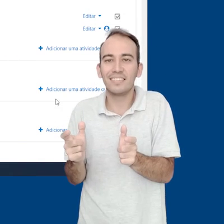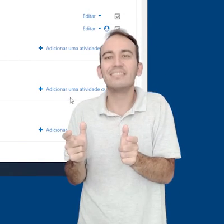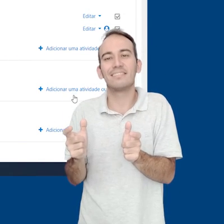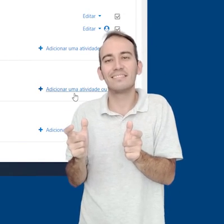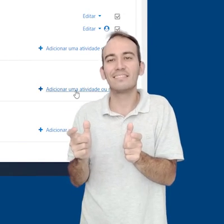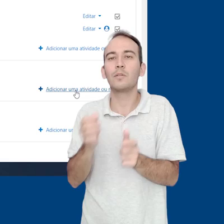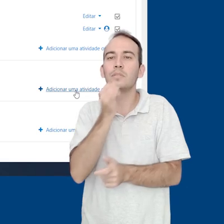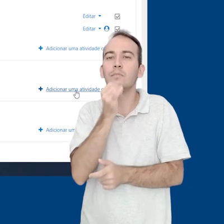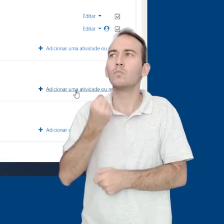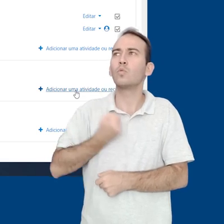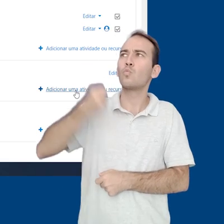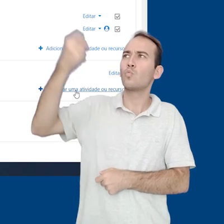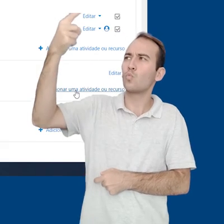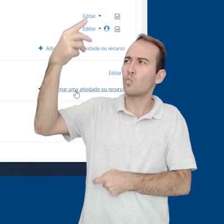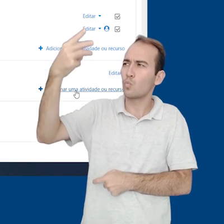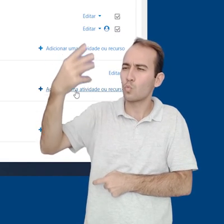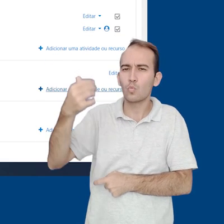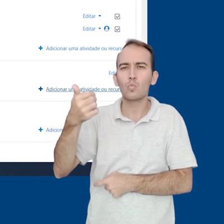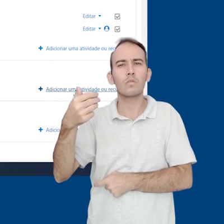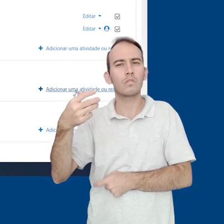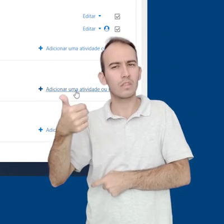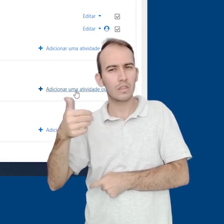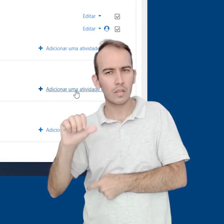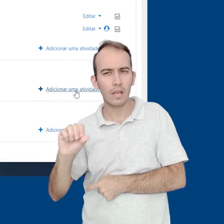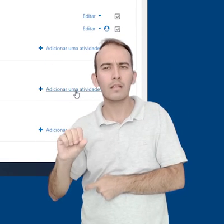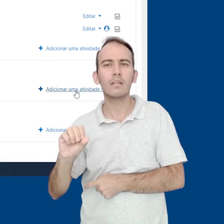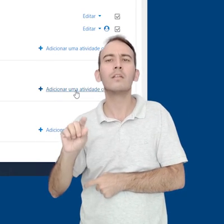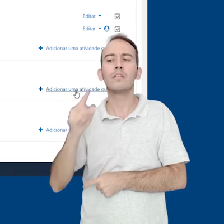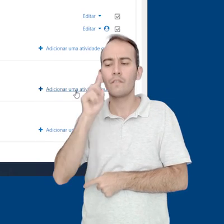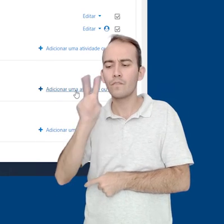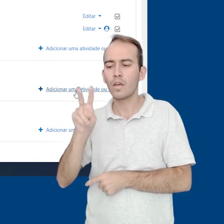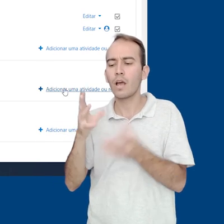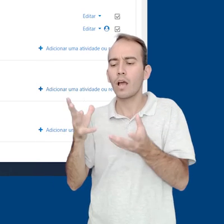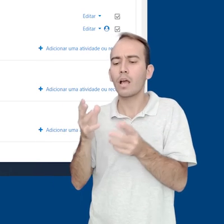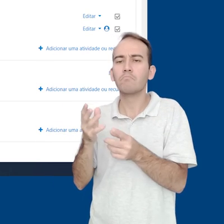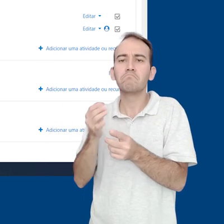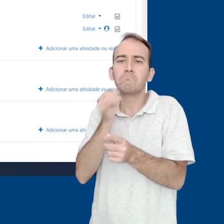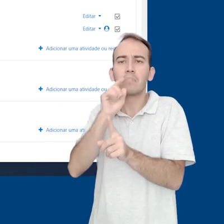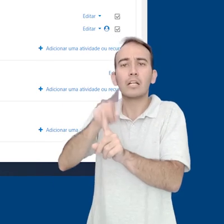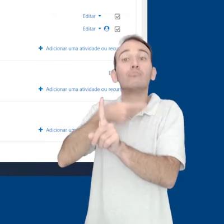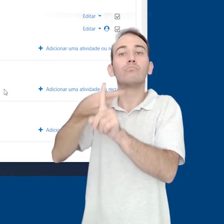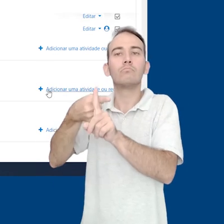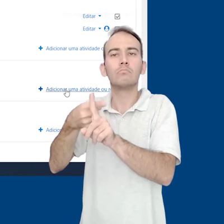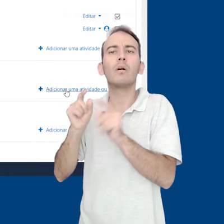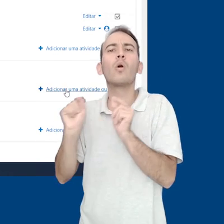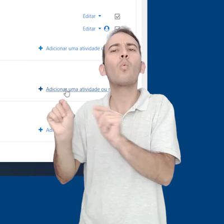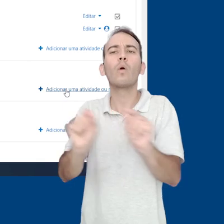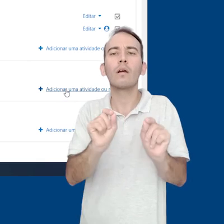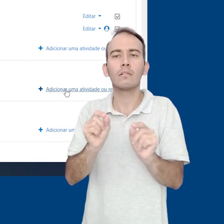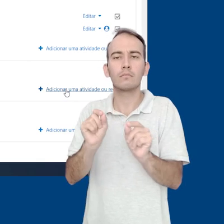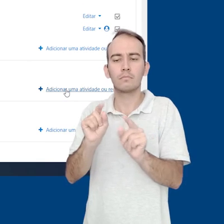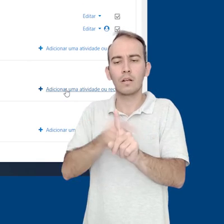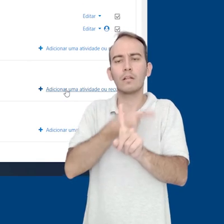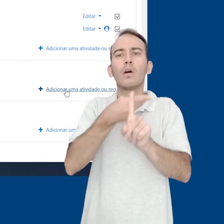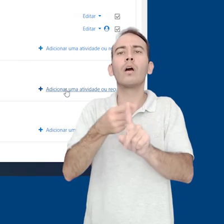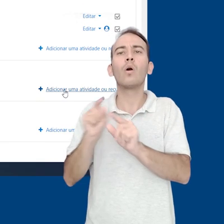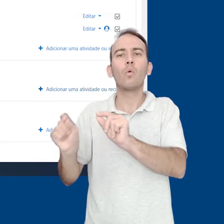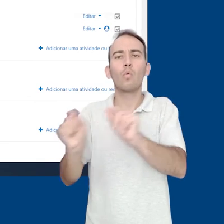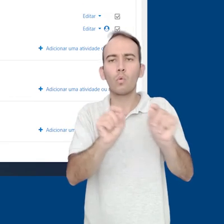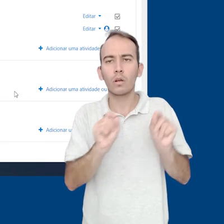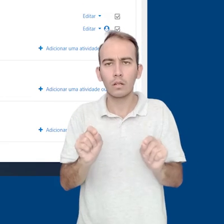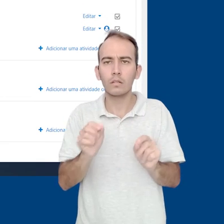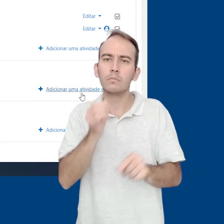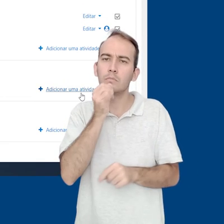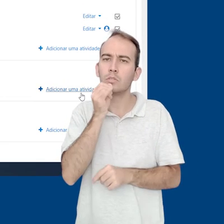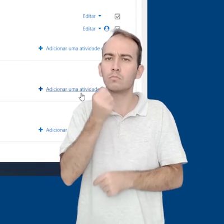tópico, existe um link para adicionar uma atividade ou recurso. Se eu clico, por exemplo, no link do